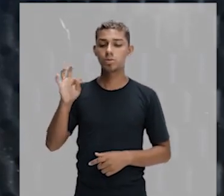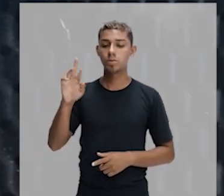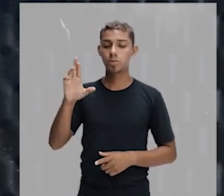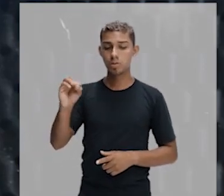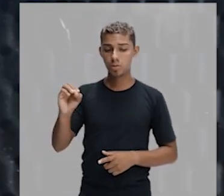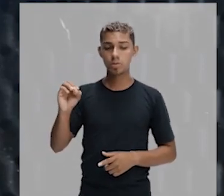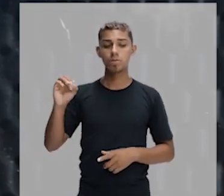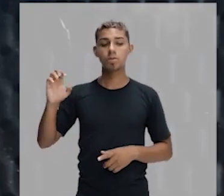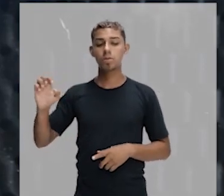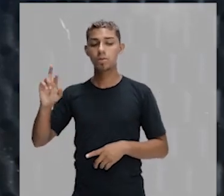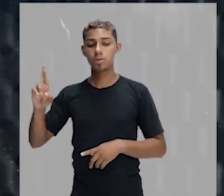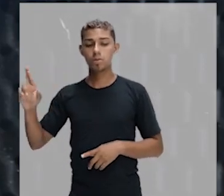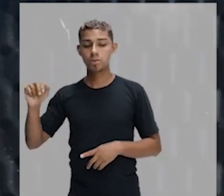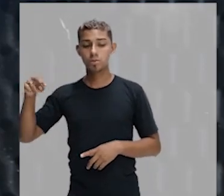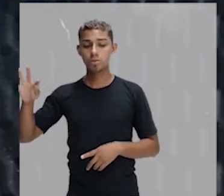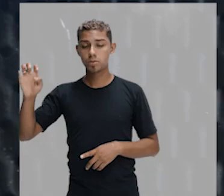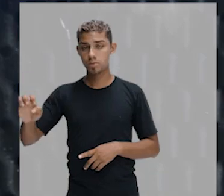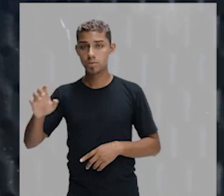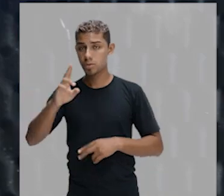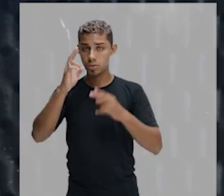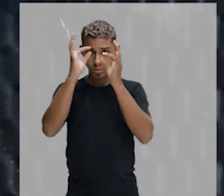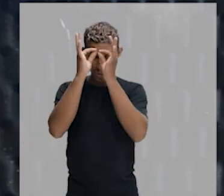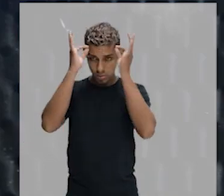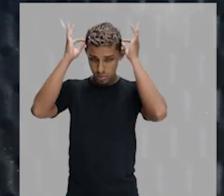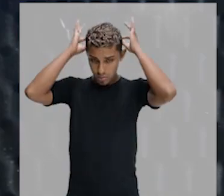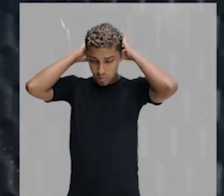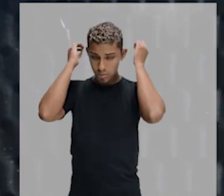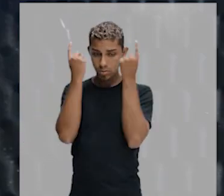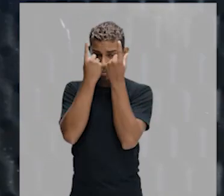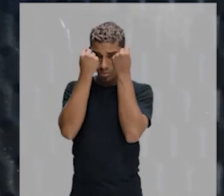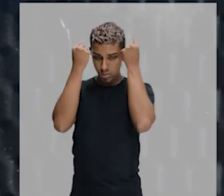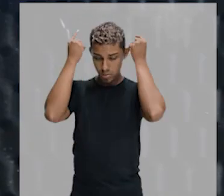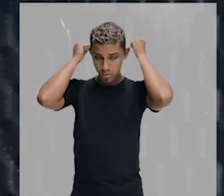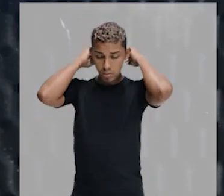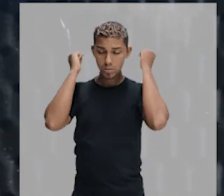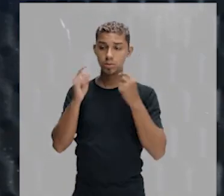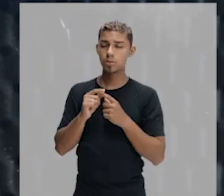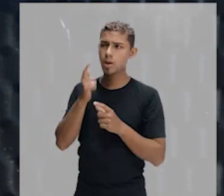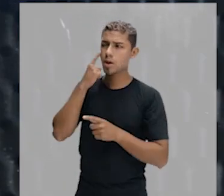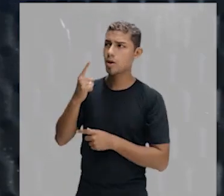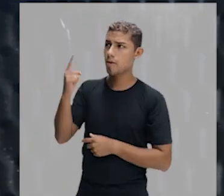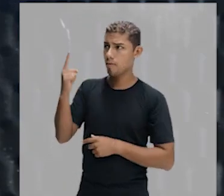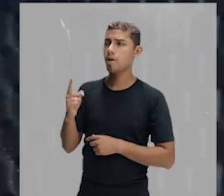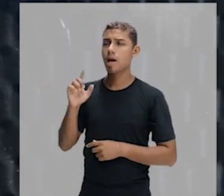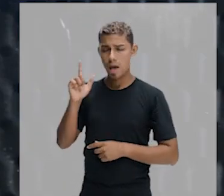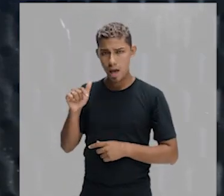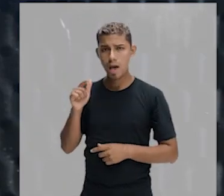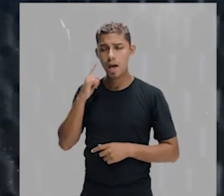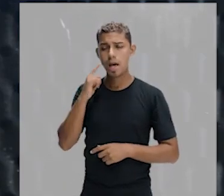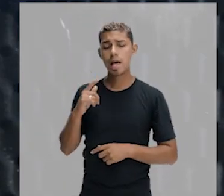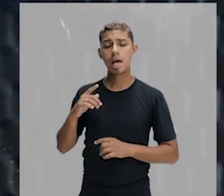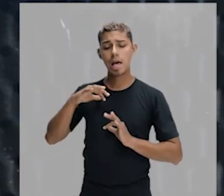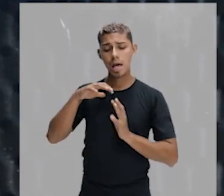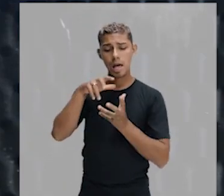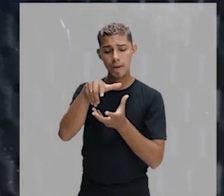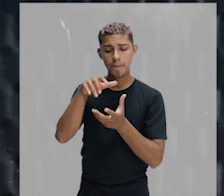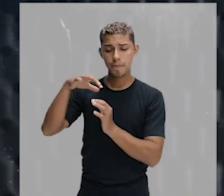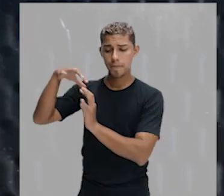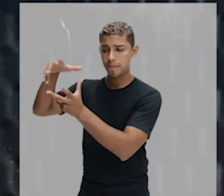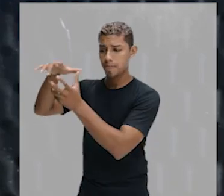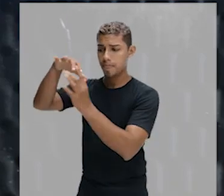gregos chamavam, e depois observaram que esses astros errantes eram planetas, certo? A diferença dessas estrelas é justamente essa, que as